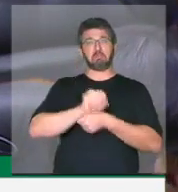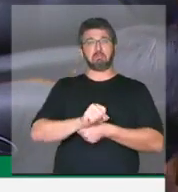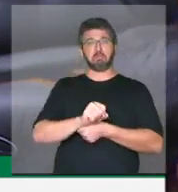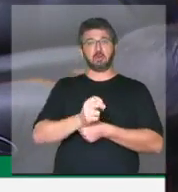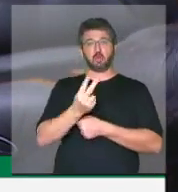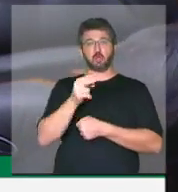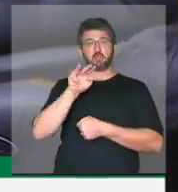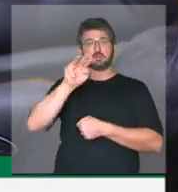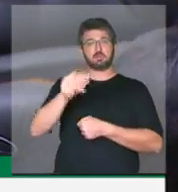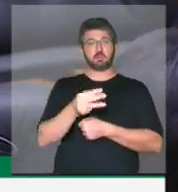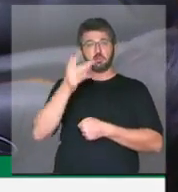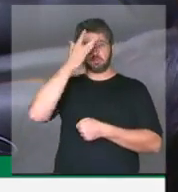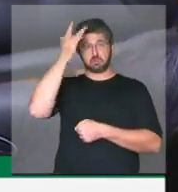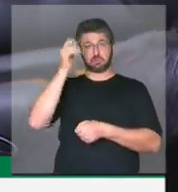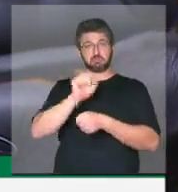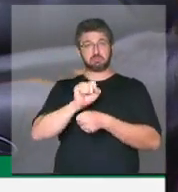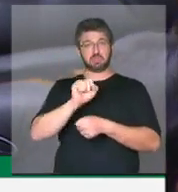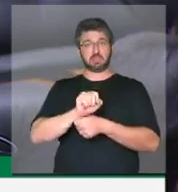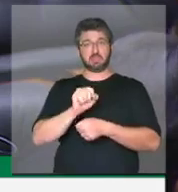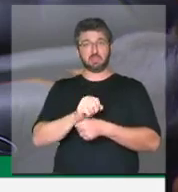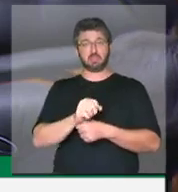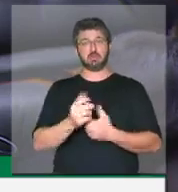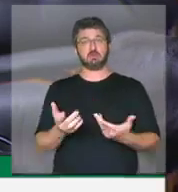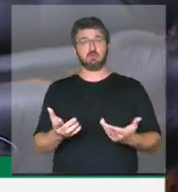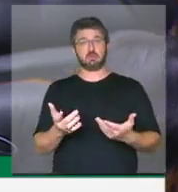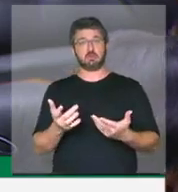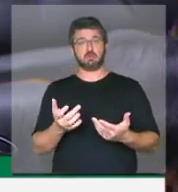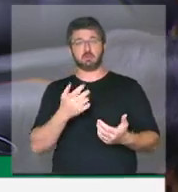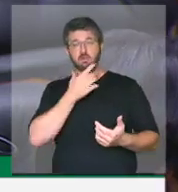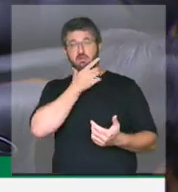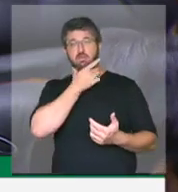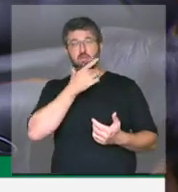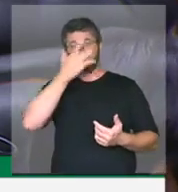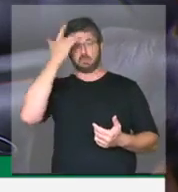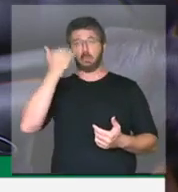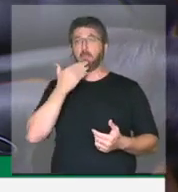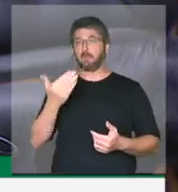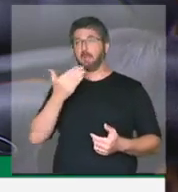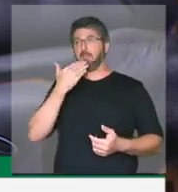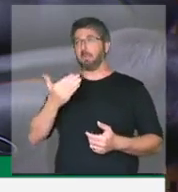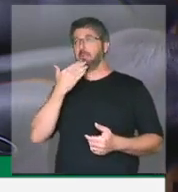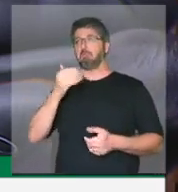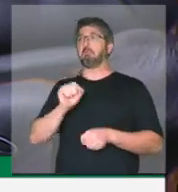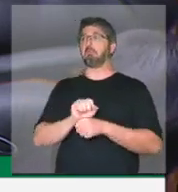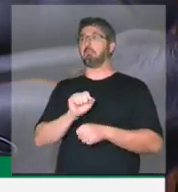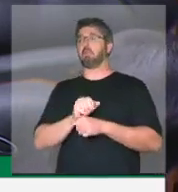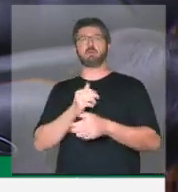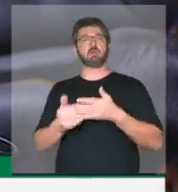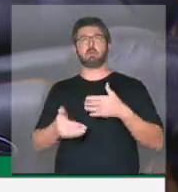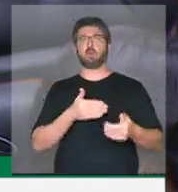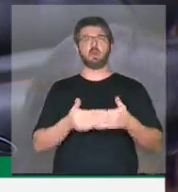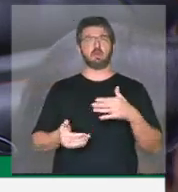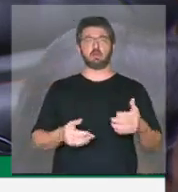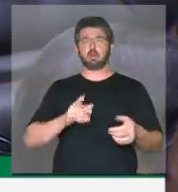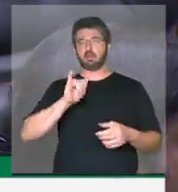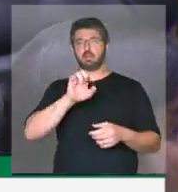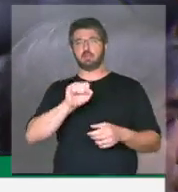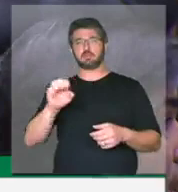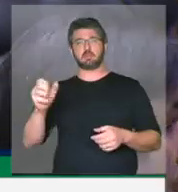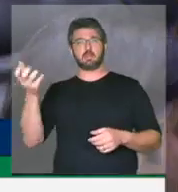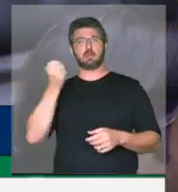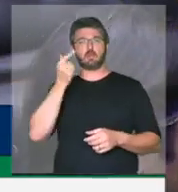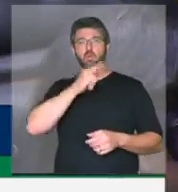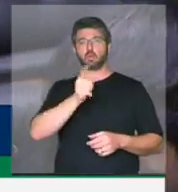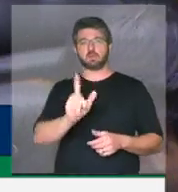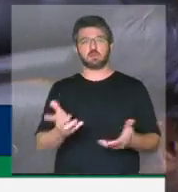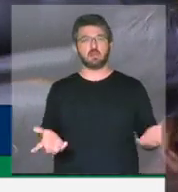mais de 2 milhões. Benefício esse que os trabalhadores, pessoas requerendo o INSS, seja qual benefício for, não está conseguindo ser